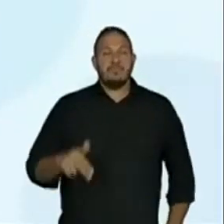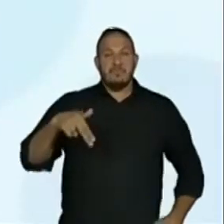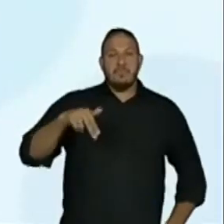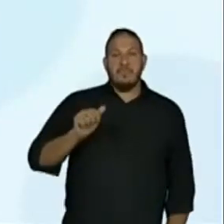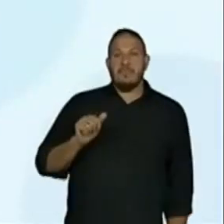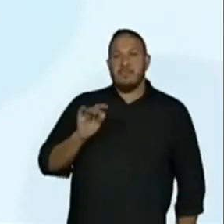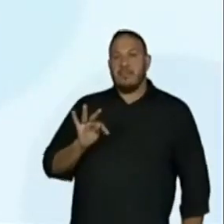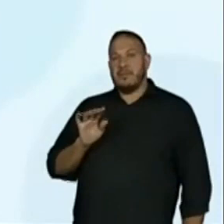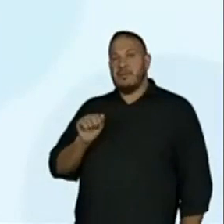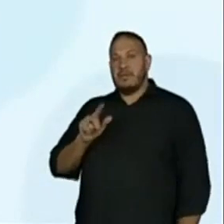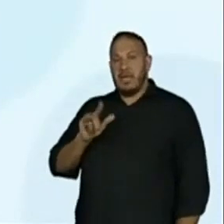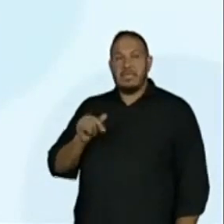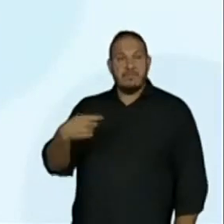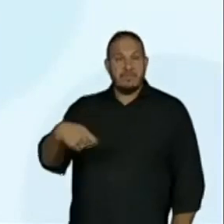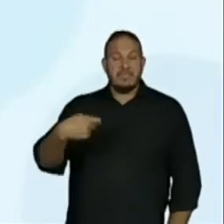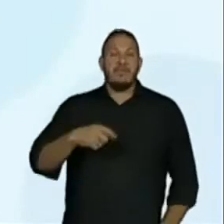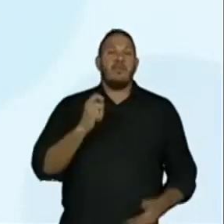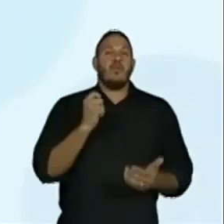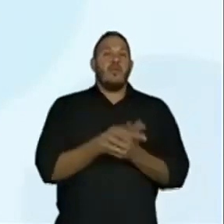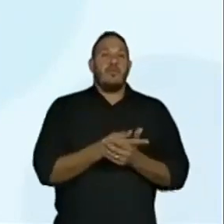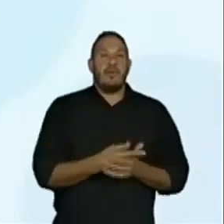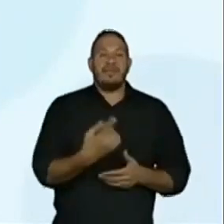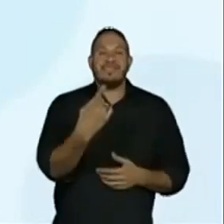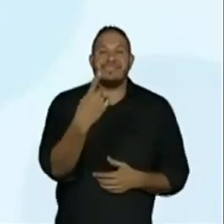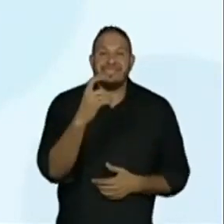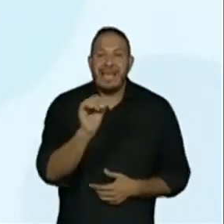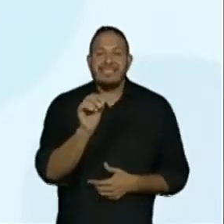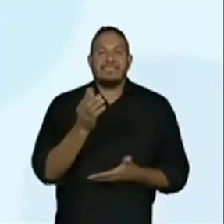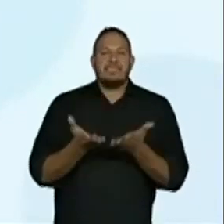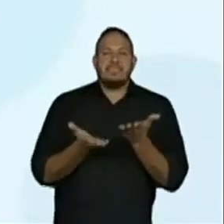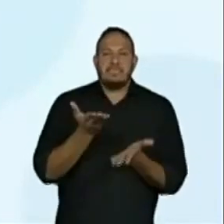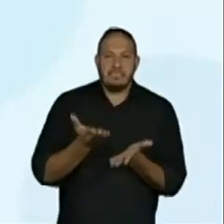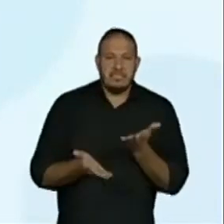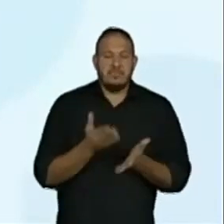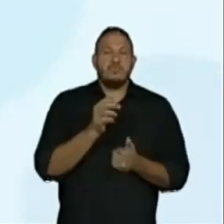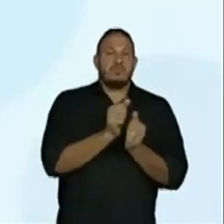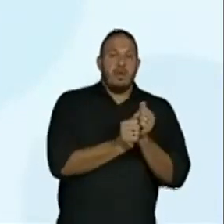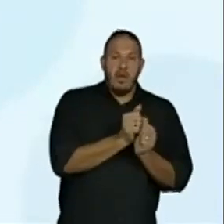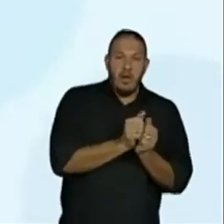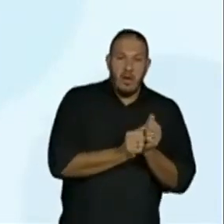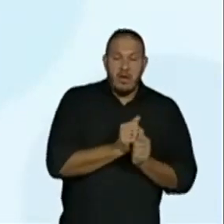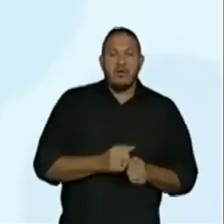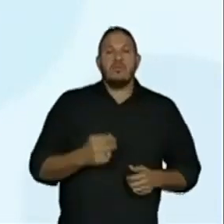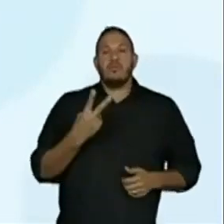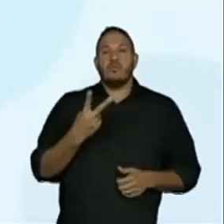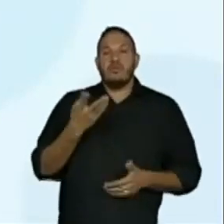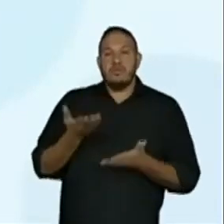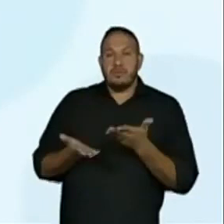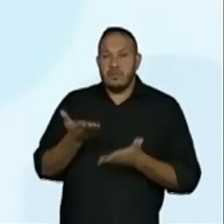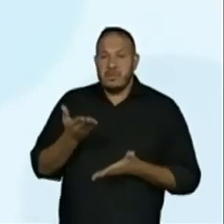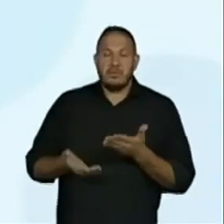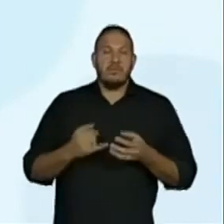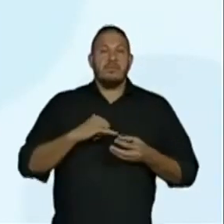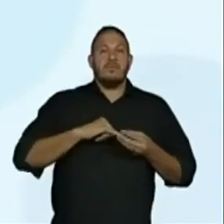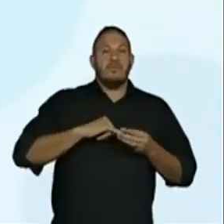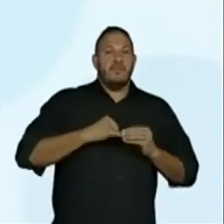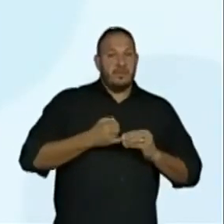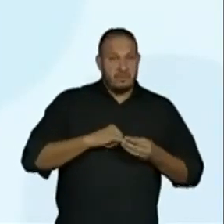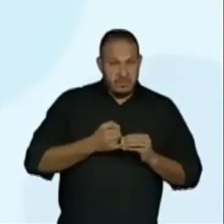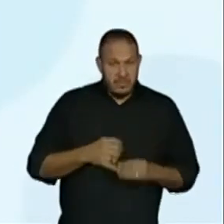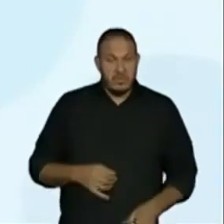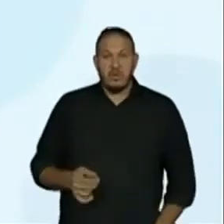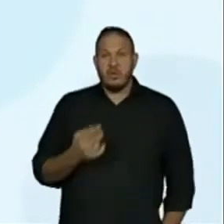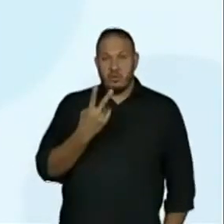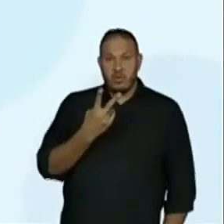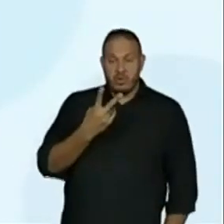Natália precisava comprar 10 quilogramas de arroz e 2 quilogramas de feijão, 2